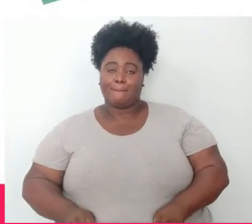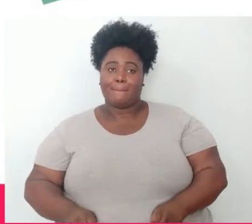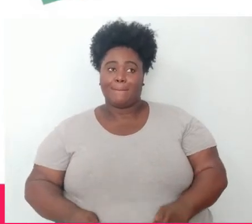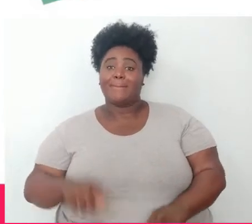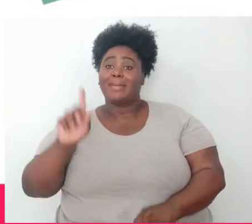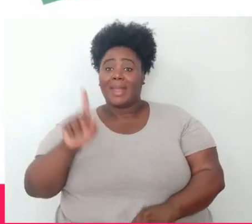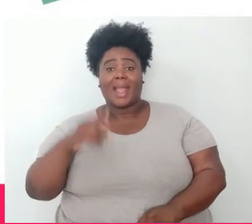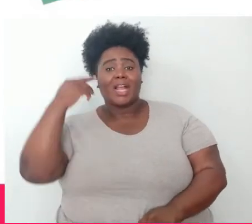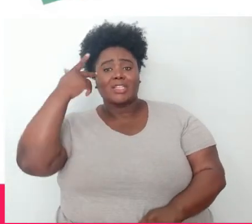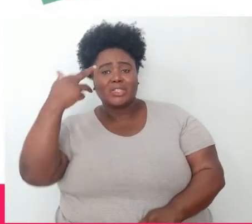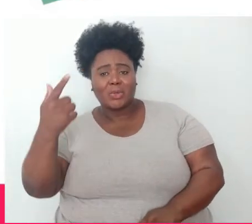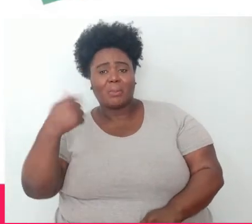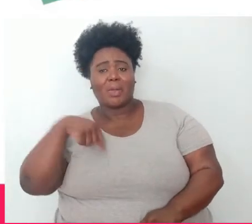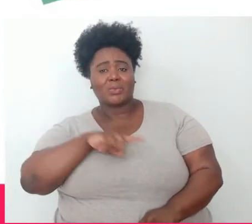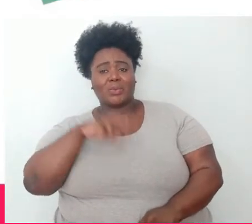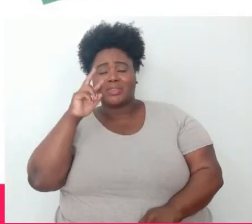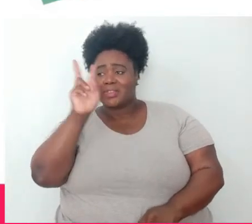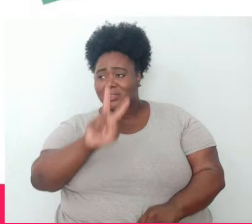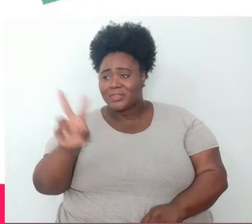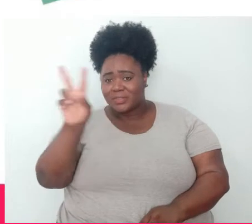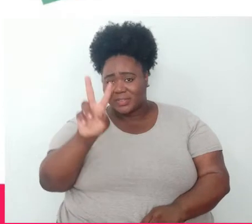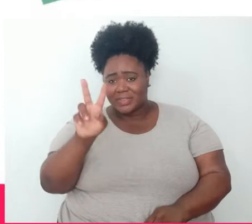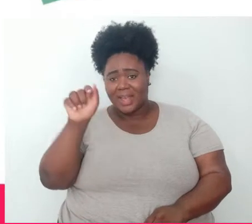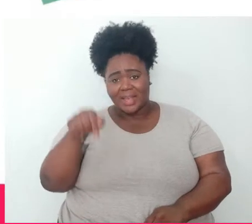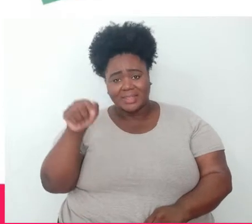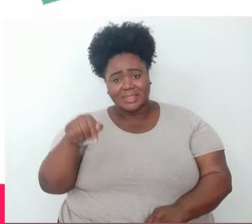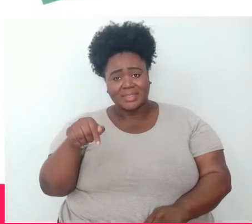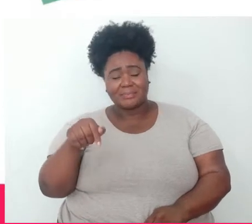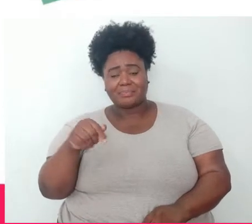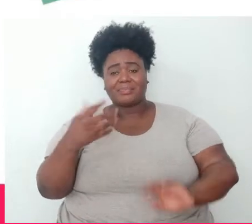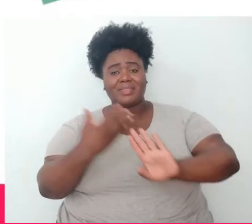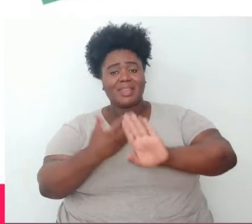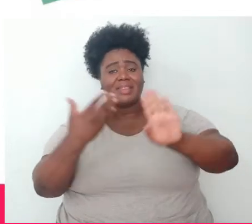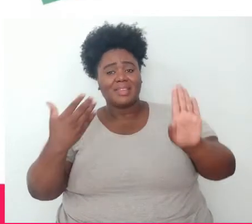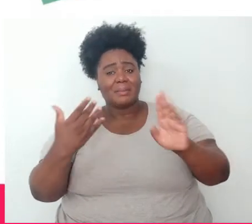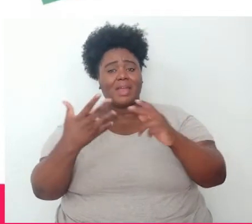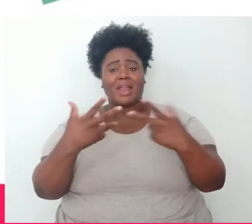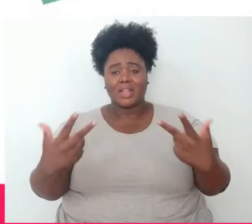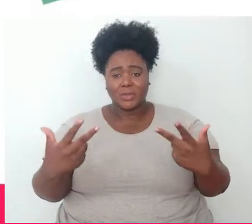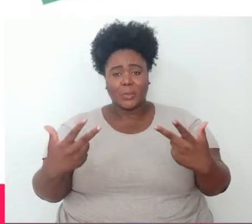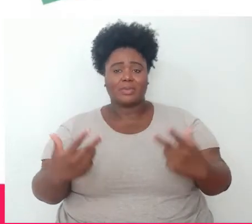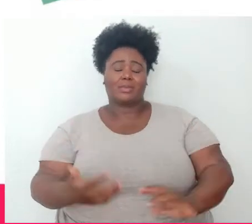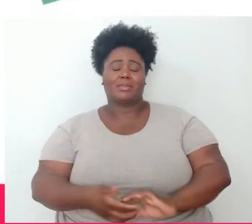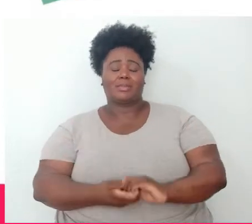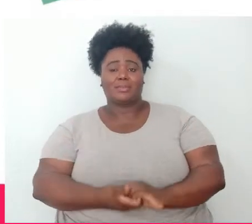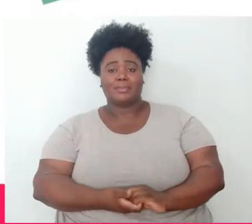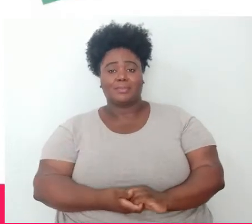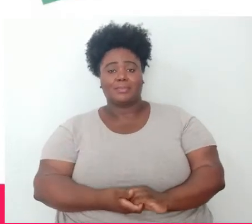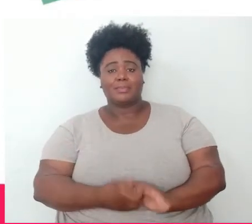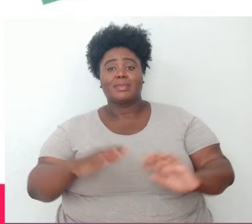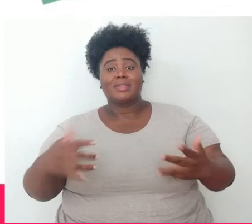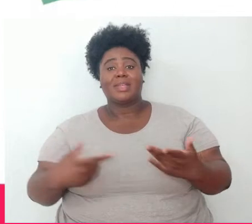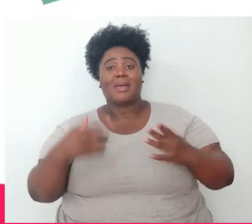é muito comum, né, da nossa perspectiva ocidental aqui, de separar as coisas, né? Na própria arte